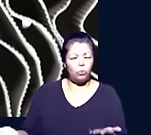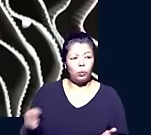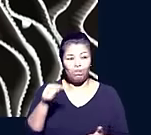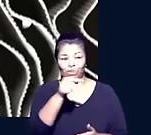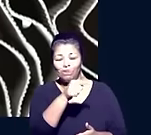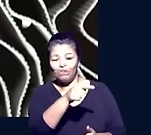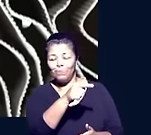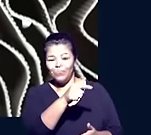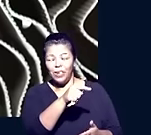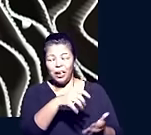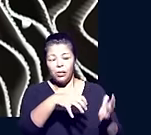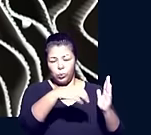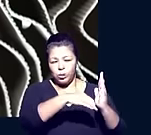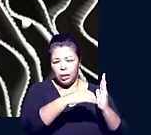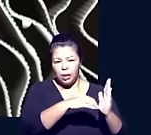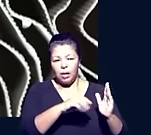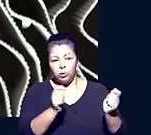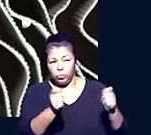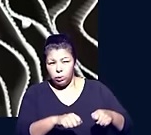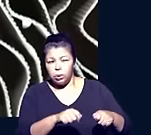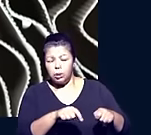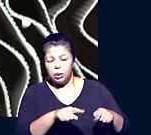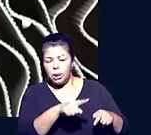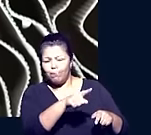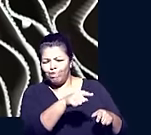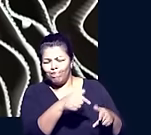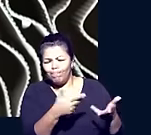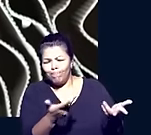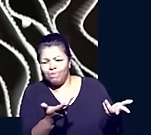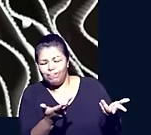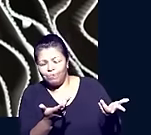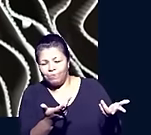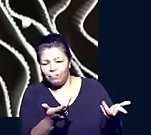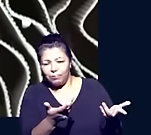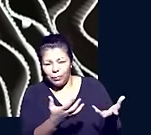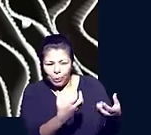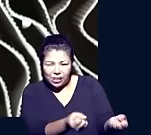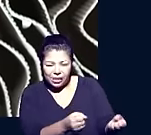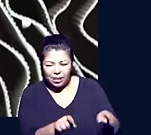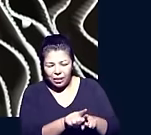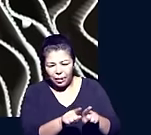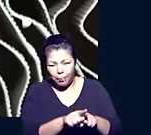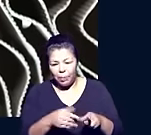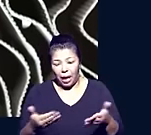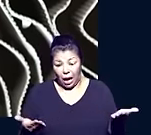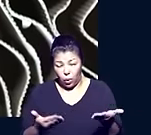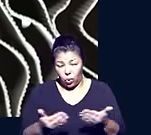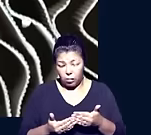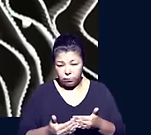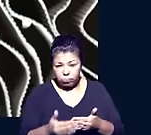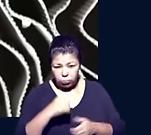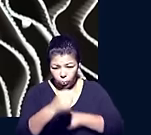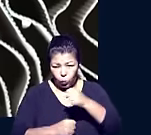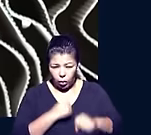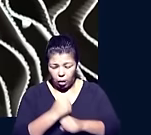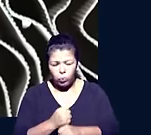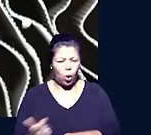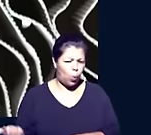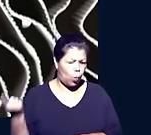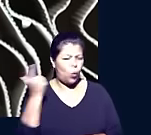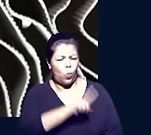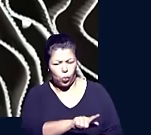para que a gente possa chegar num texto único consensuado entre as duas casas para ver a promulgação esse ano Isso foi uma conquista muito